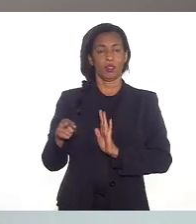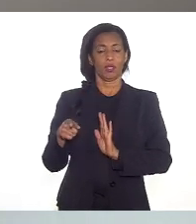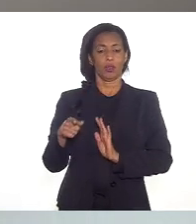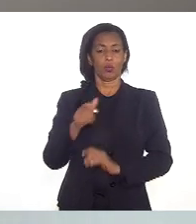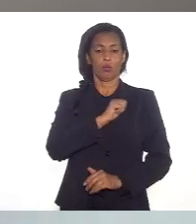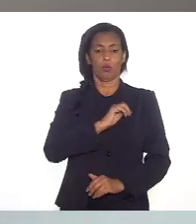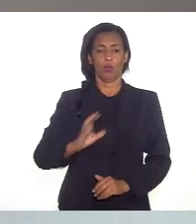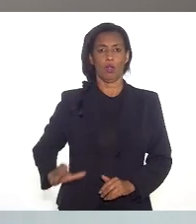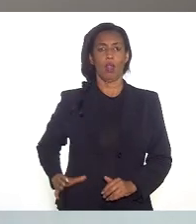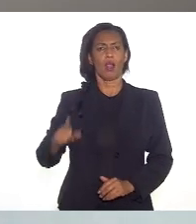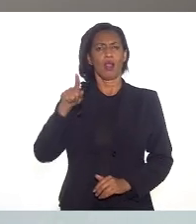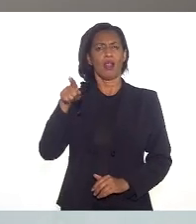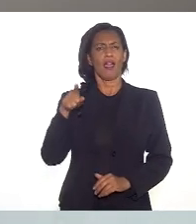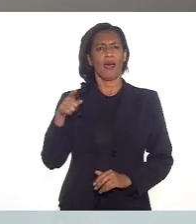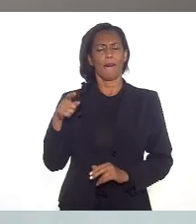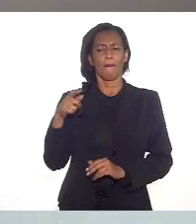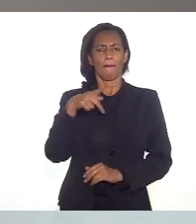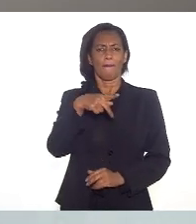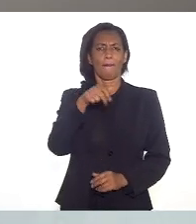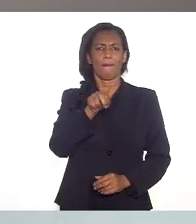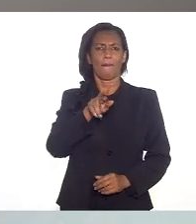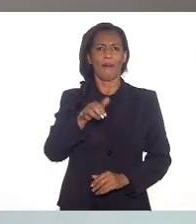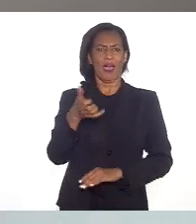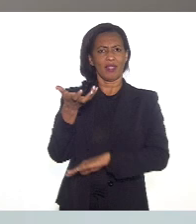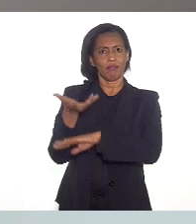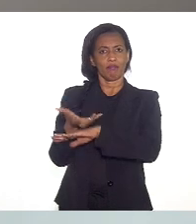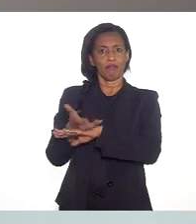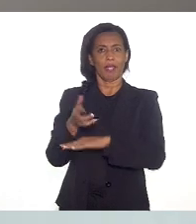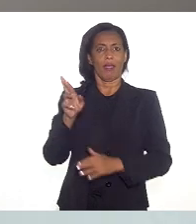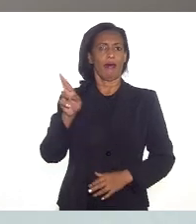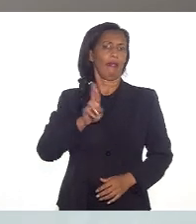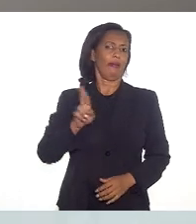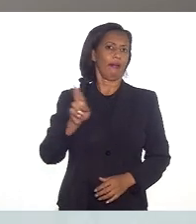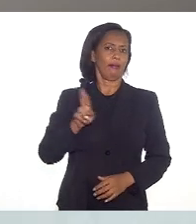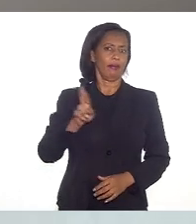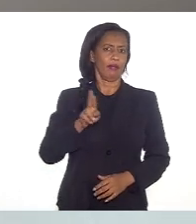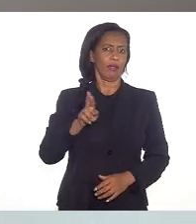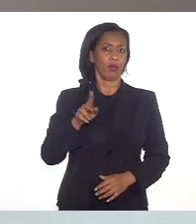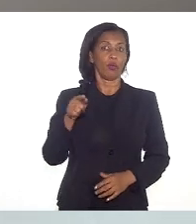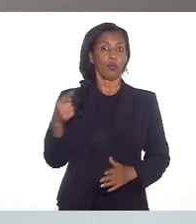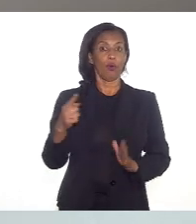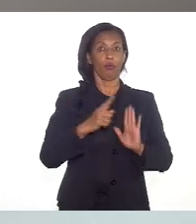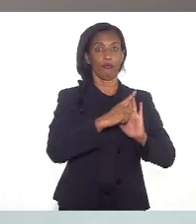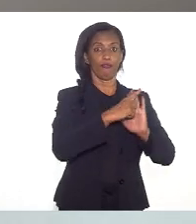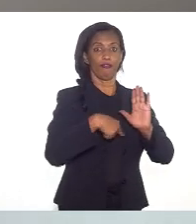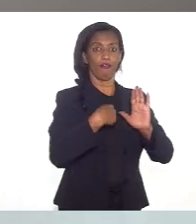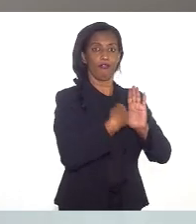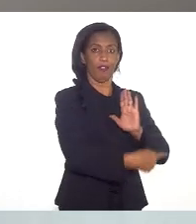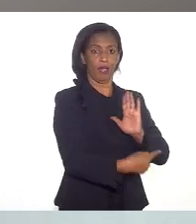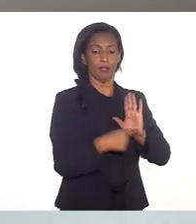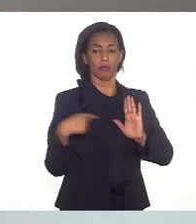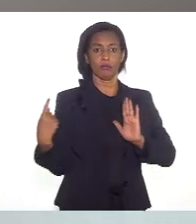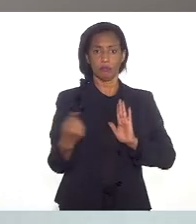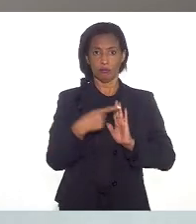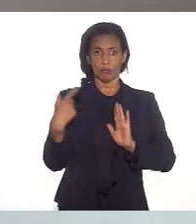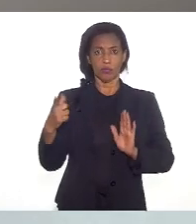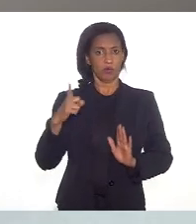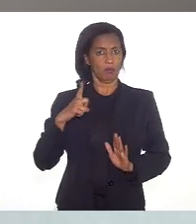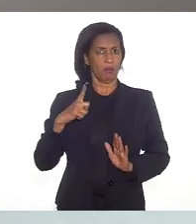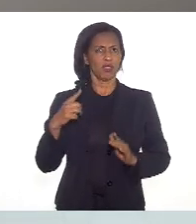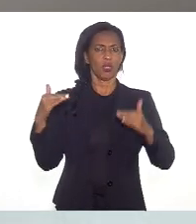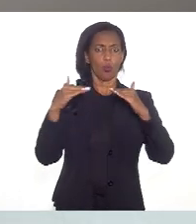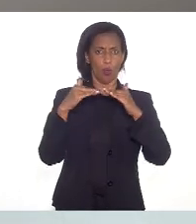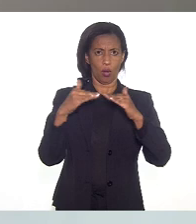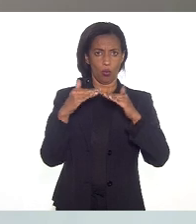do Parque Realengo, né, que foi objeto de um veto que nós mantivemos, mas há um acordo para produzir um novo